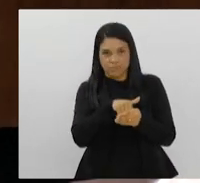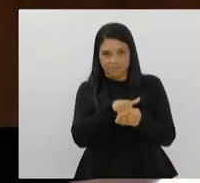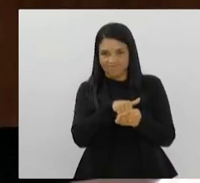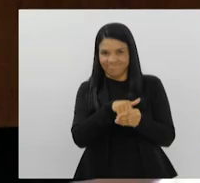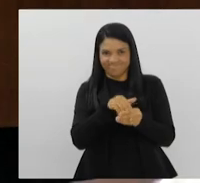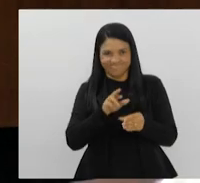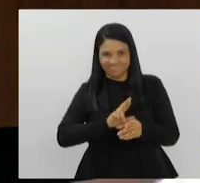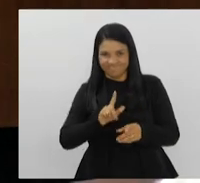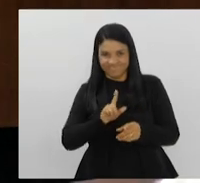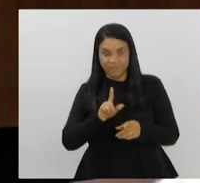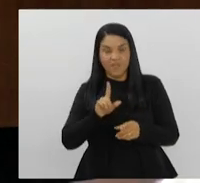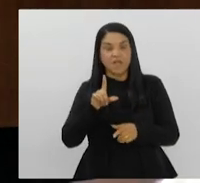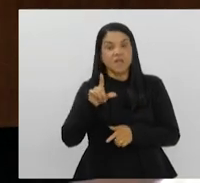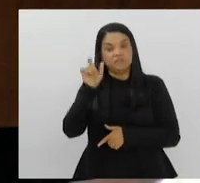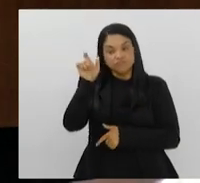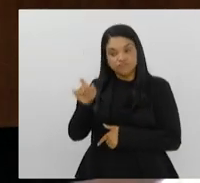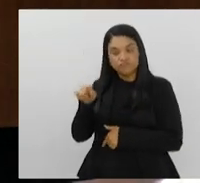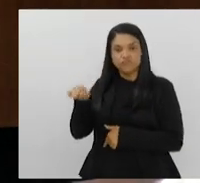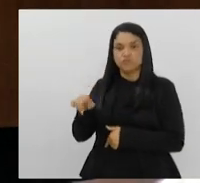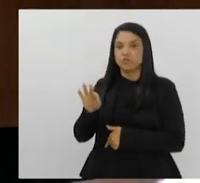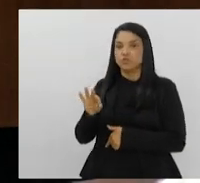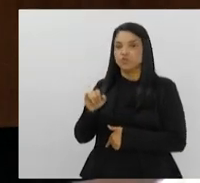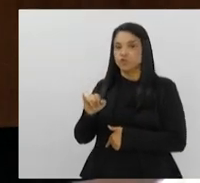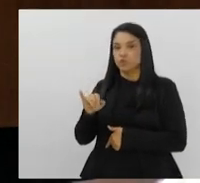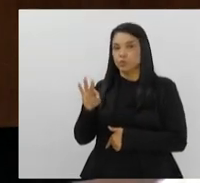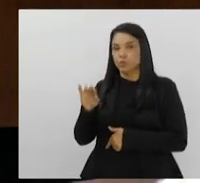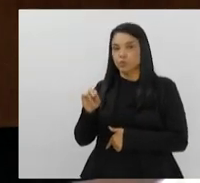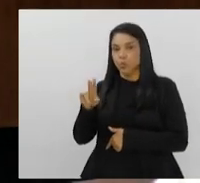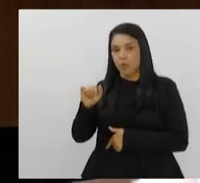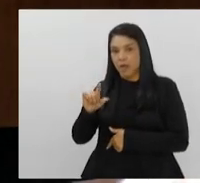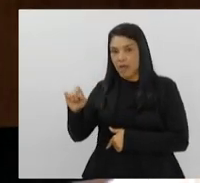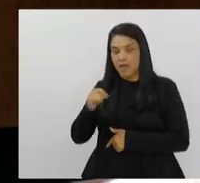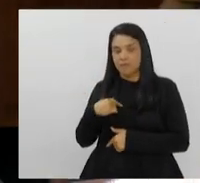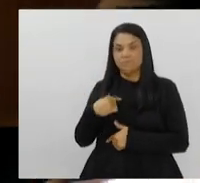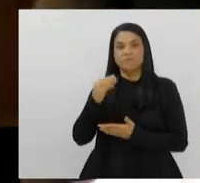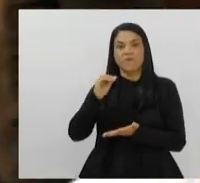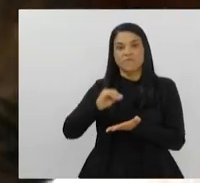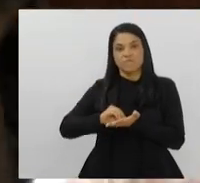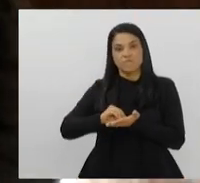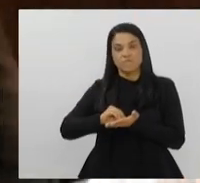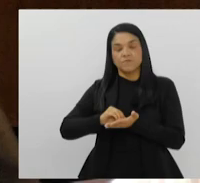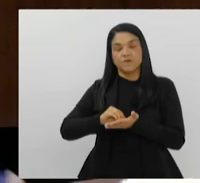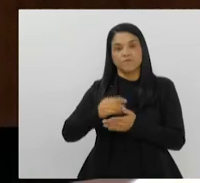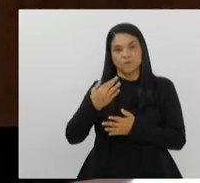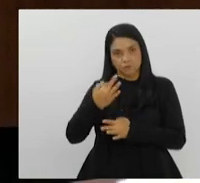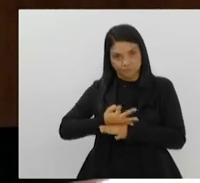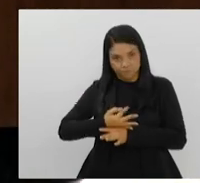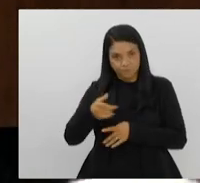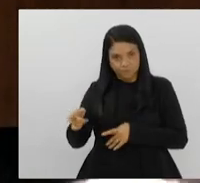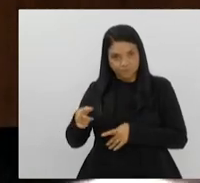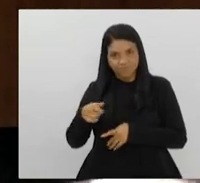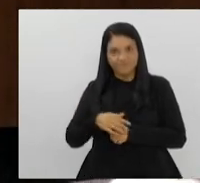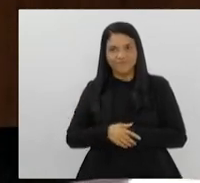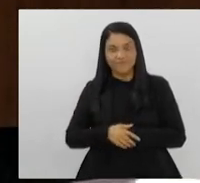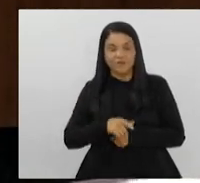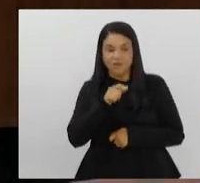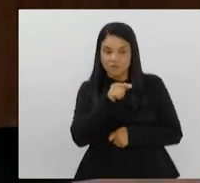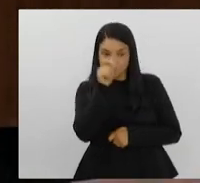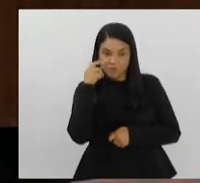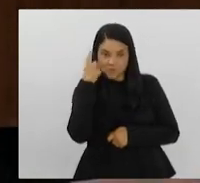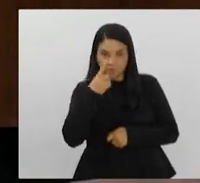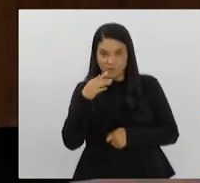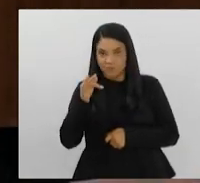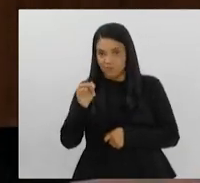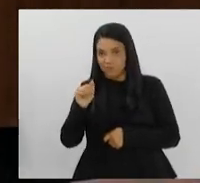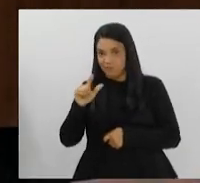ser que um titular não esteja no exercício da titularidade da comissão. O deputado Flávio Serafini, por sinal,